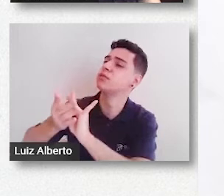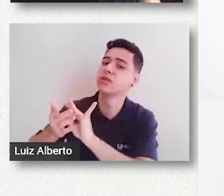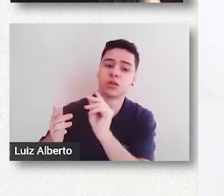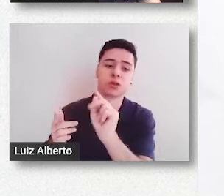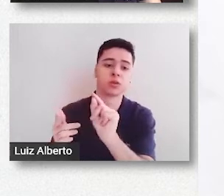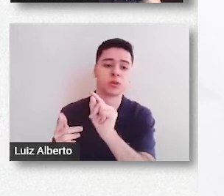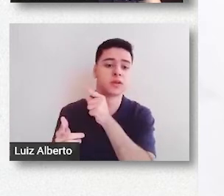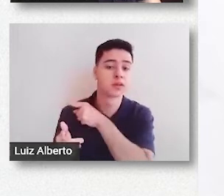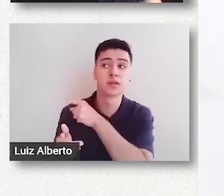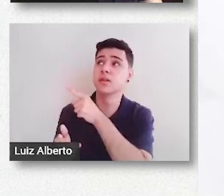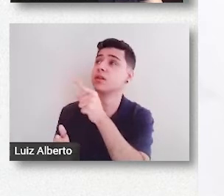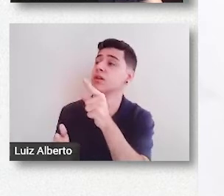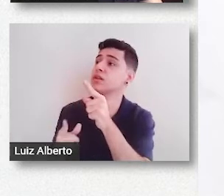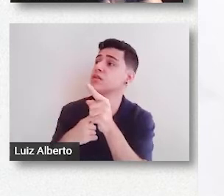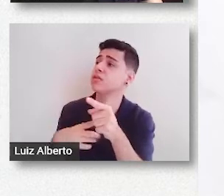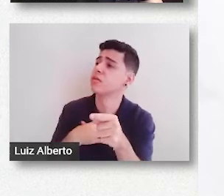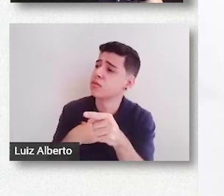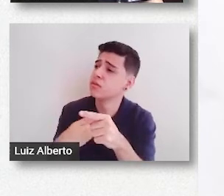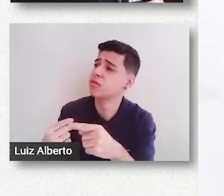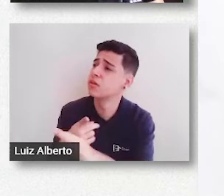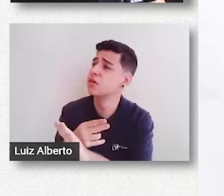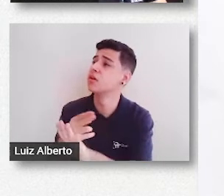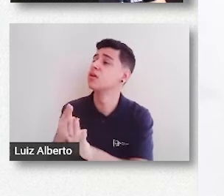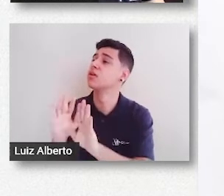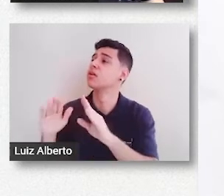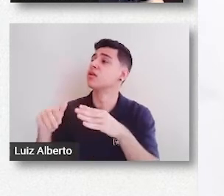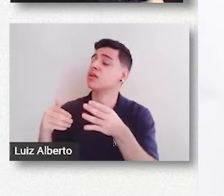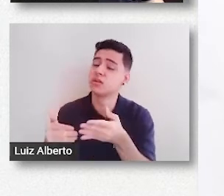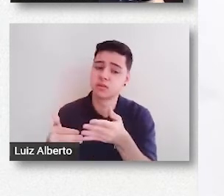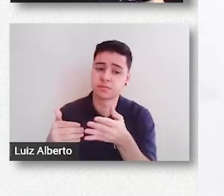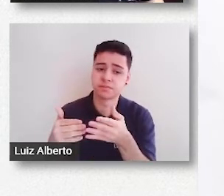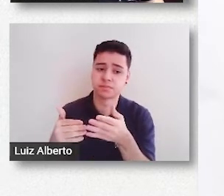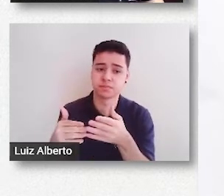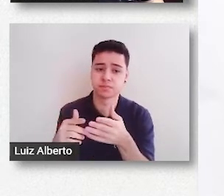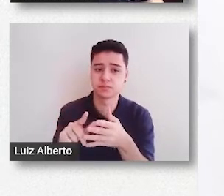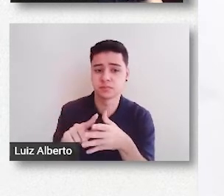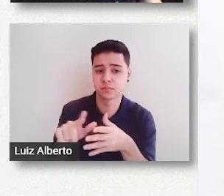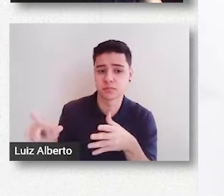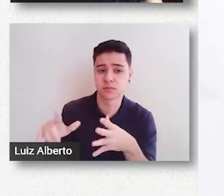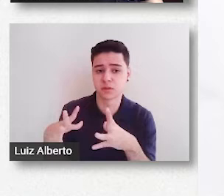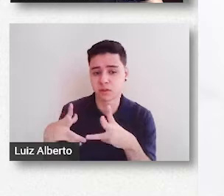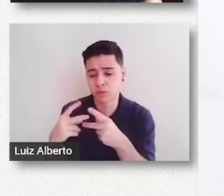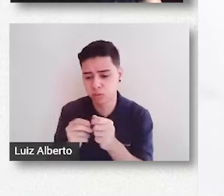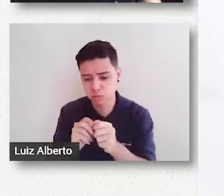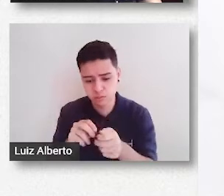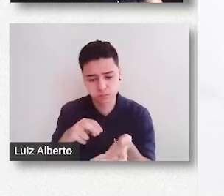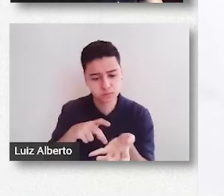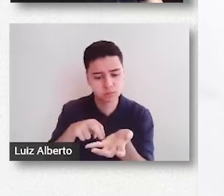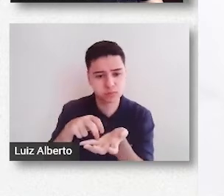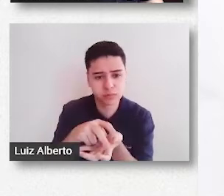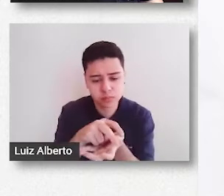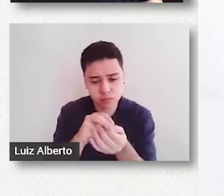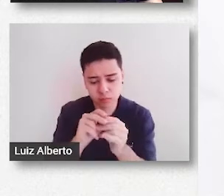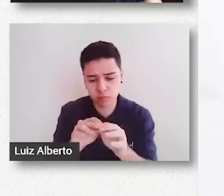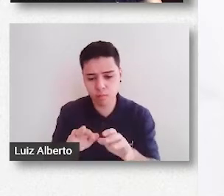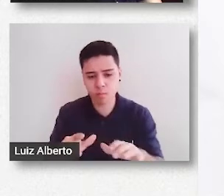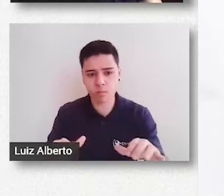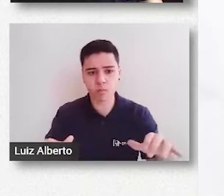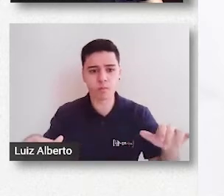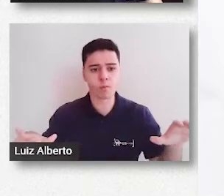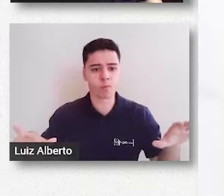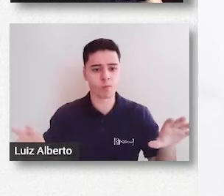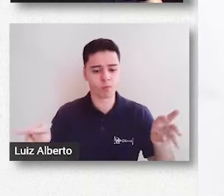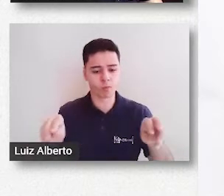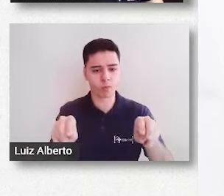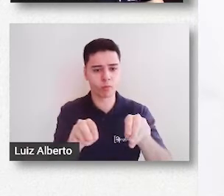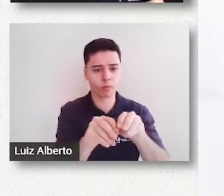eles tivessem filhos. Né? Então ele se retira, ele fica um tempo no deserto, né, peregrinando,